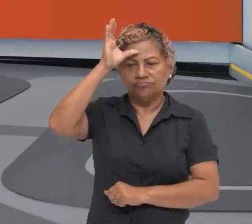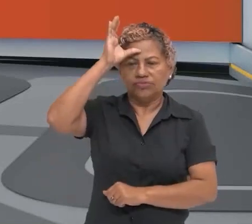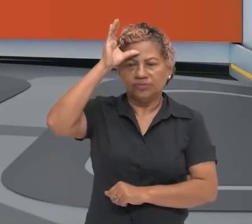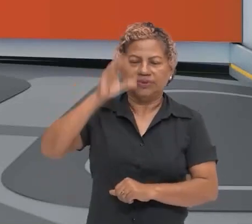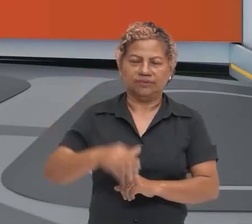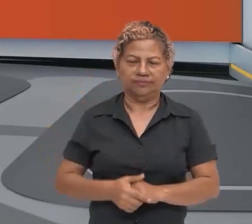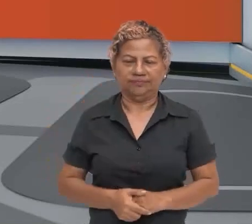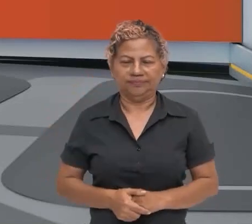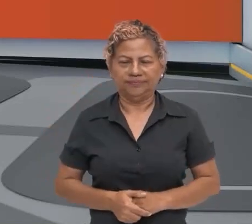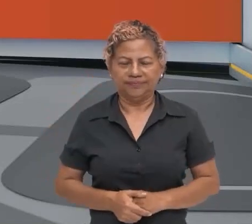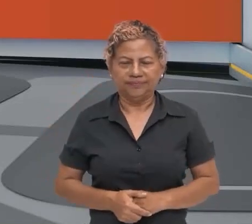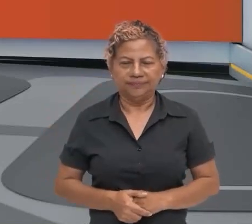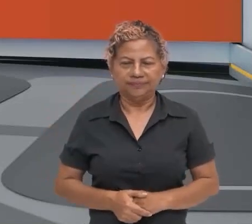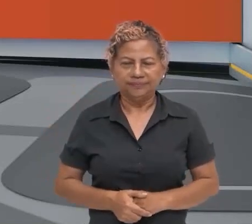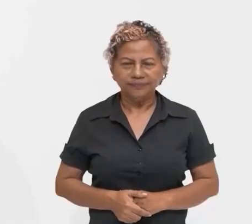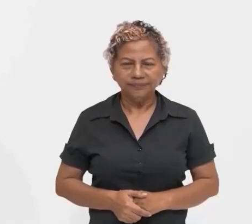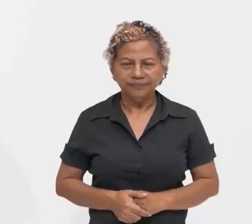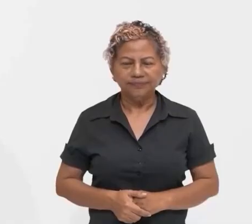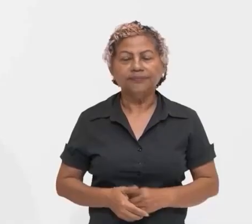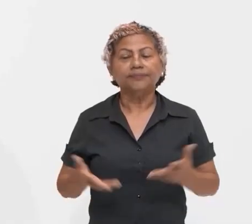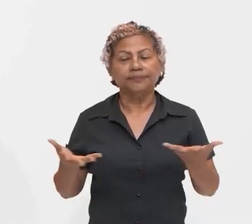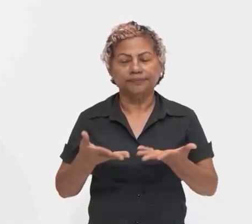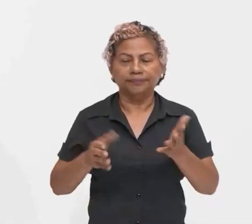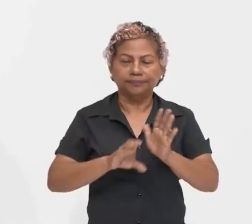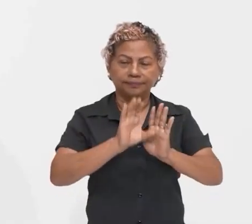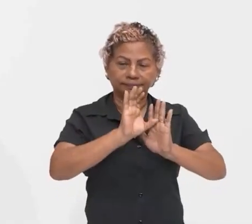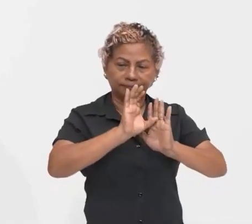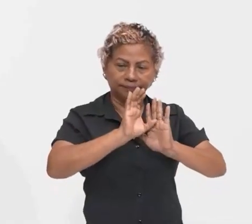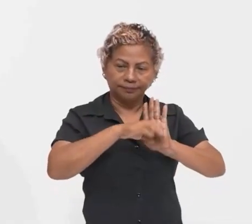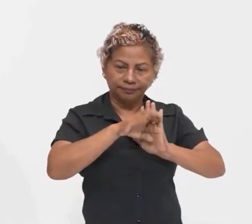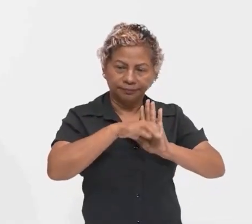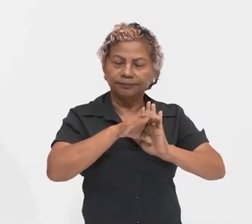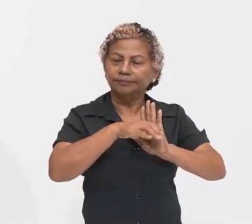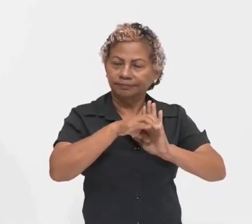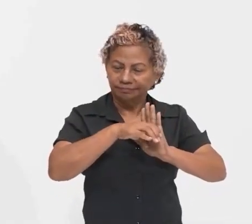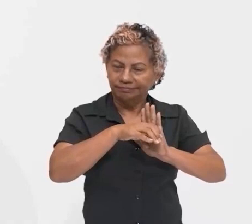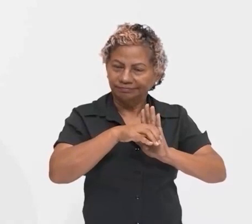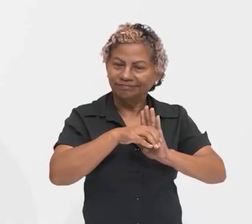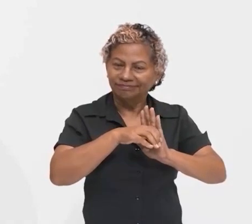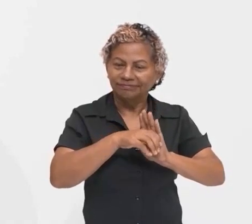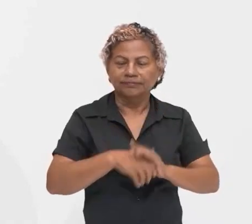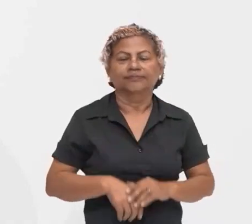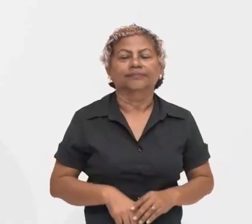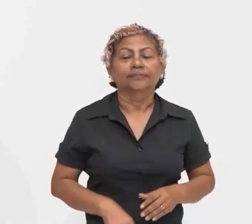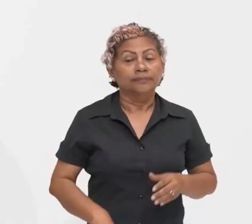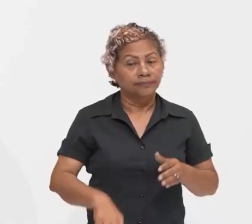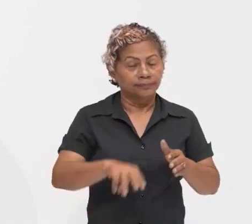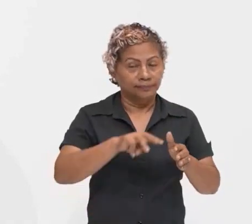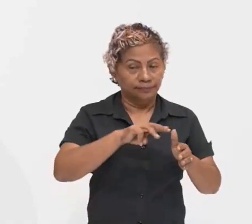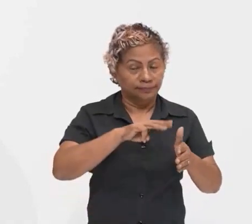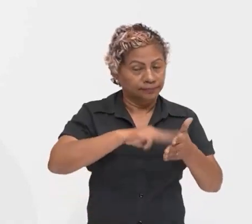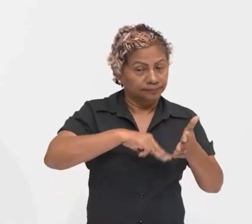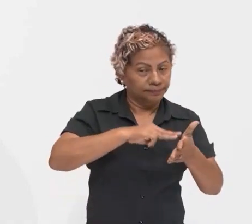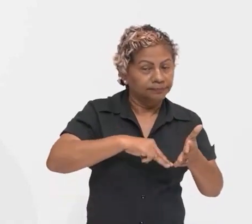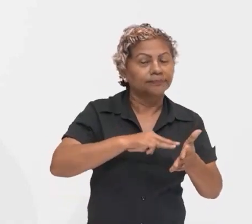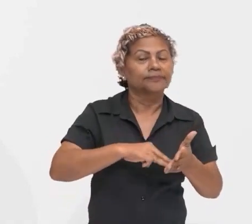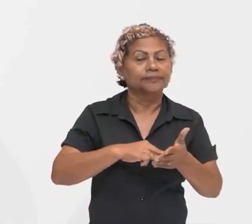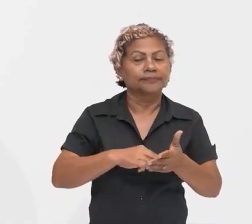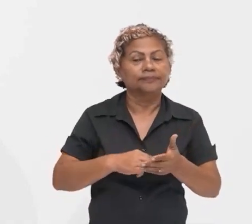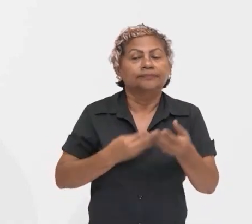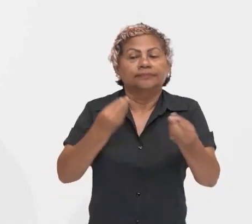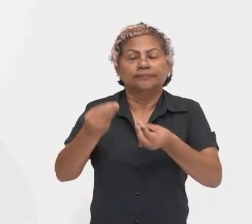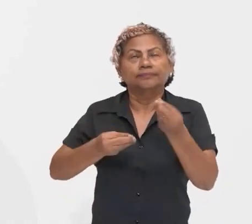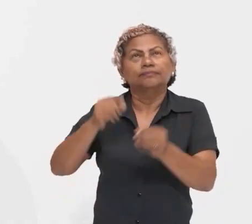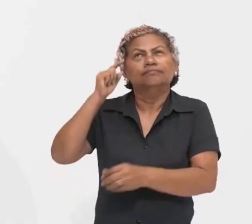Então, continuando aí nossos conceitos. Esse tipo de método é, portanto, uma nova maneira de pensar